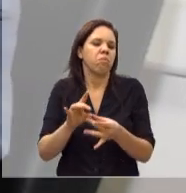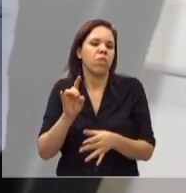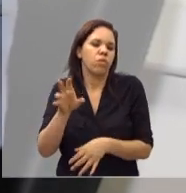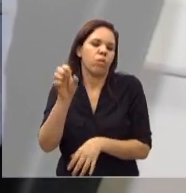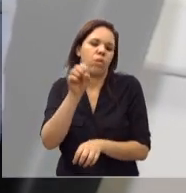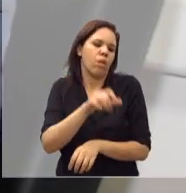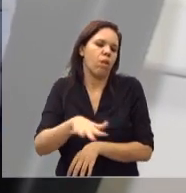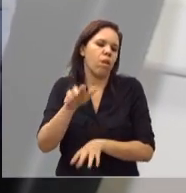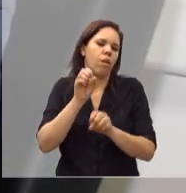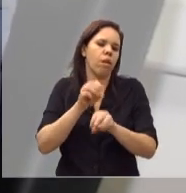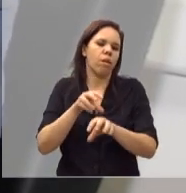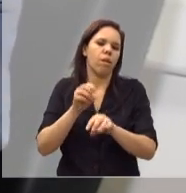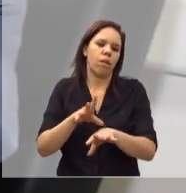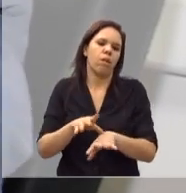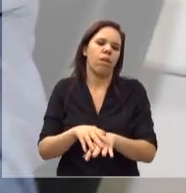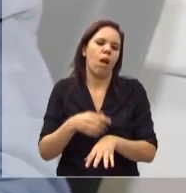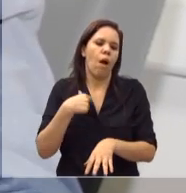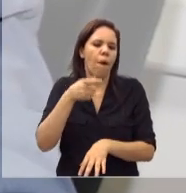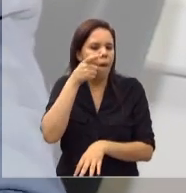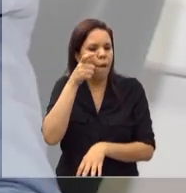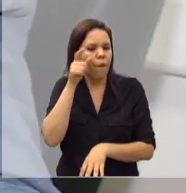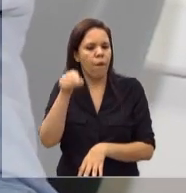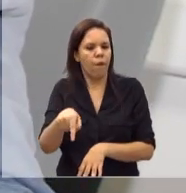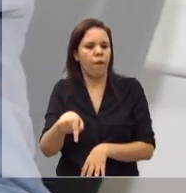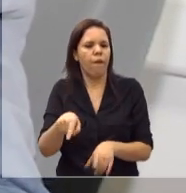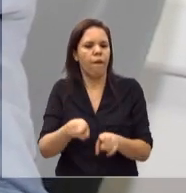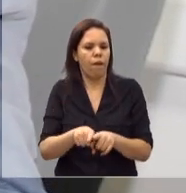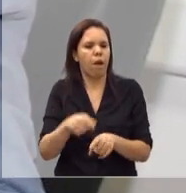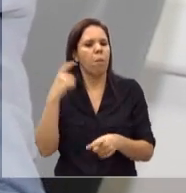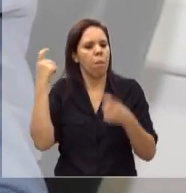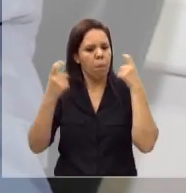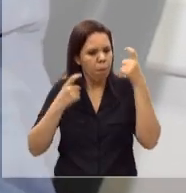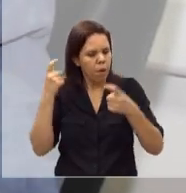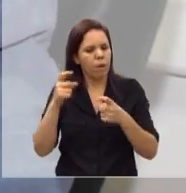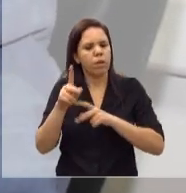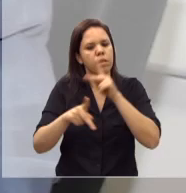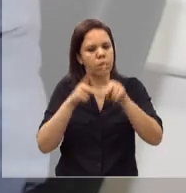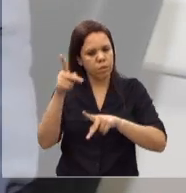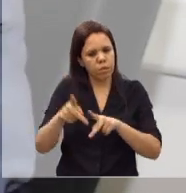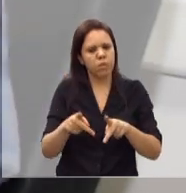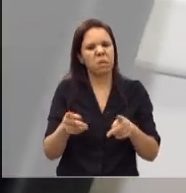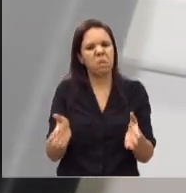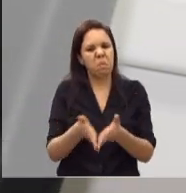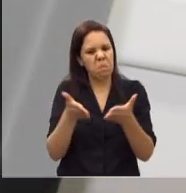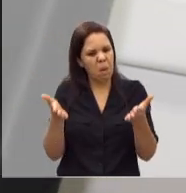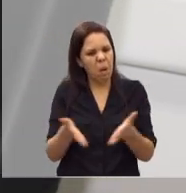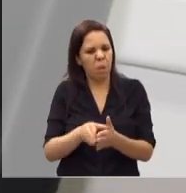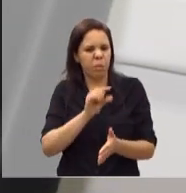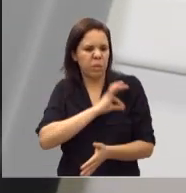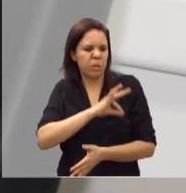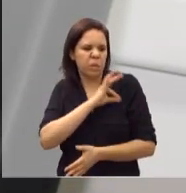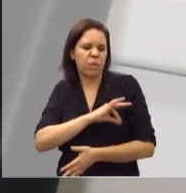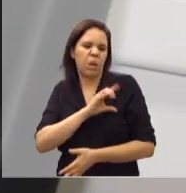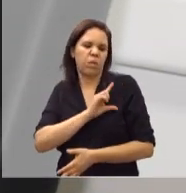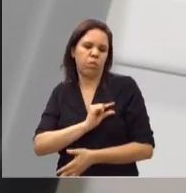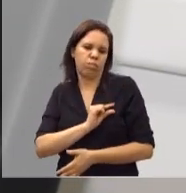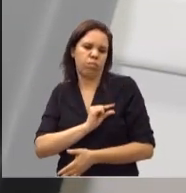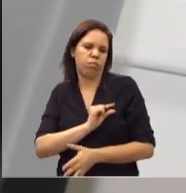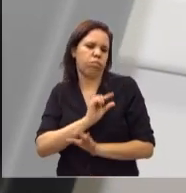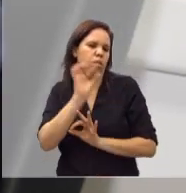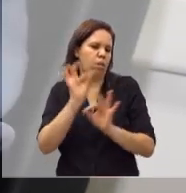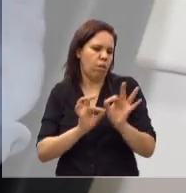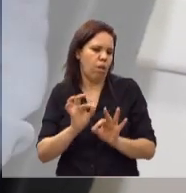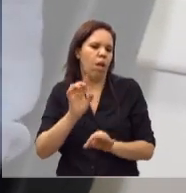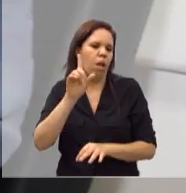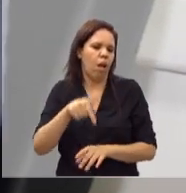à área da educação, né? Eu vi aqui também que o senhor se preocupa muito com as pessoas de baixa renda. E um dos projetos